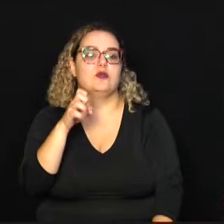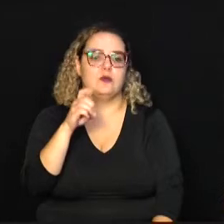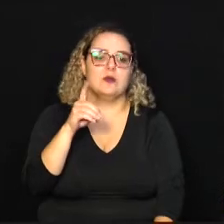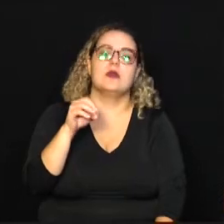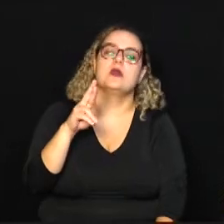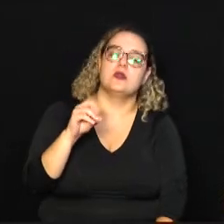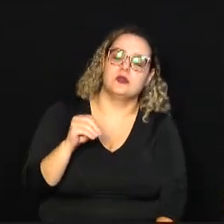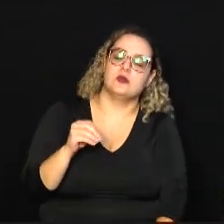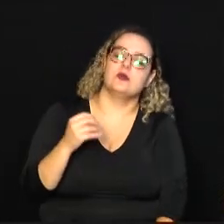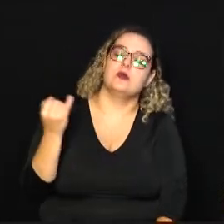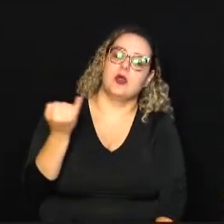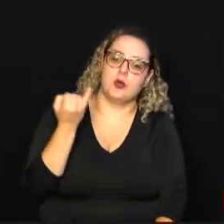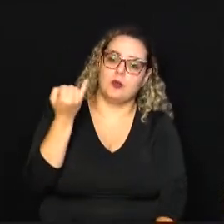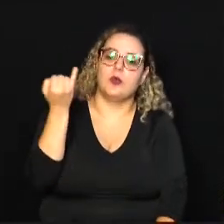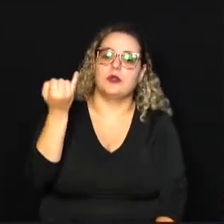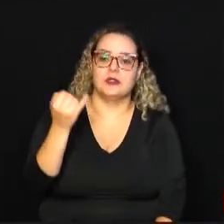interessante.